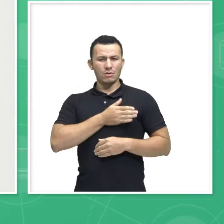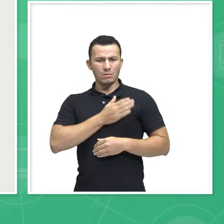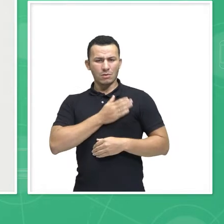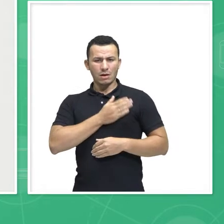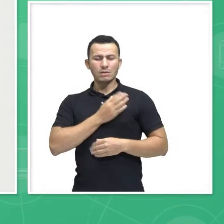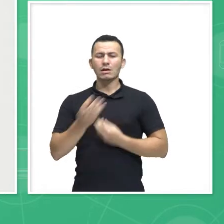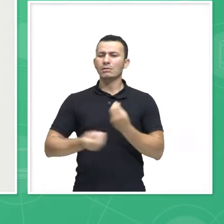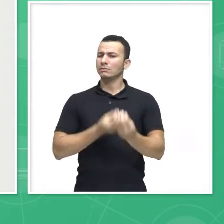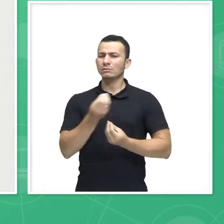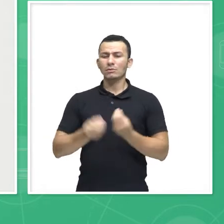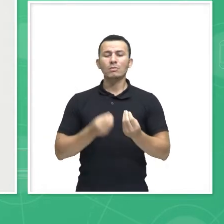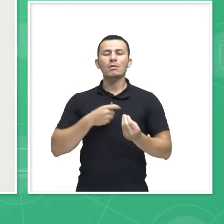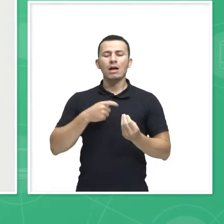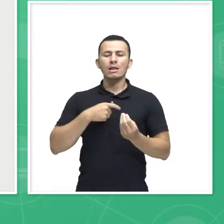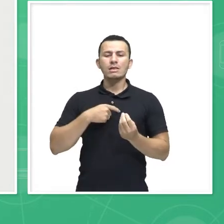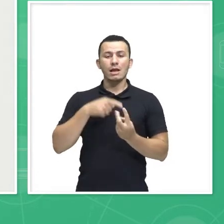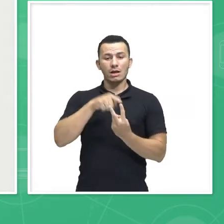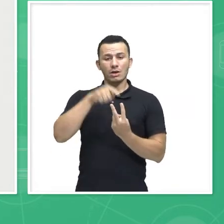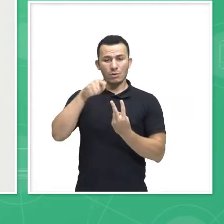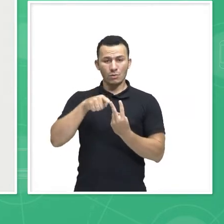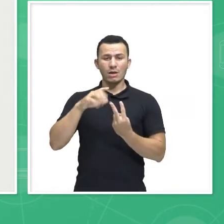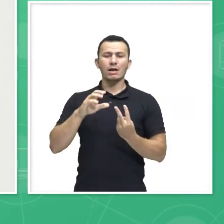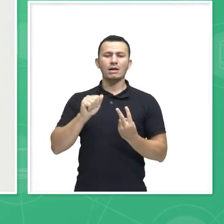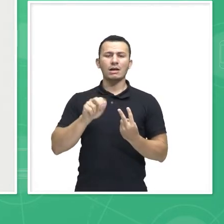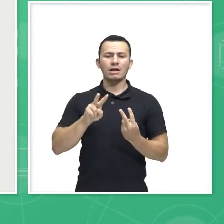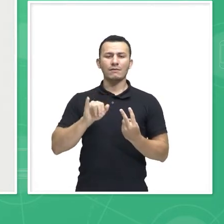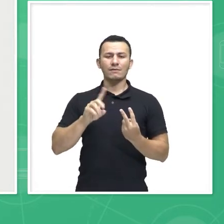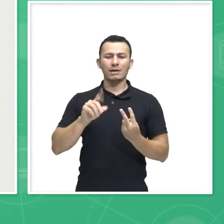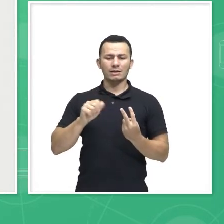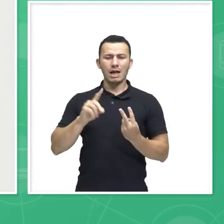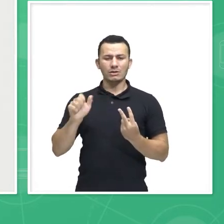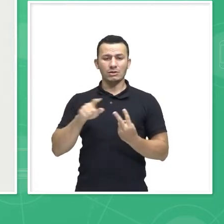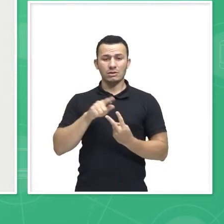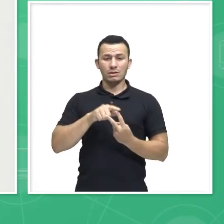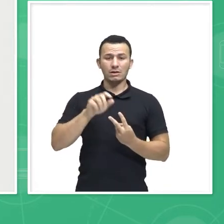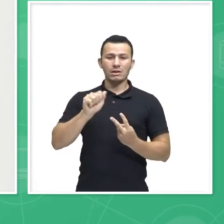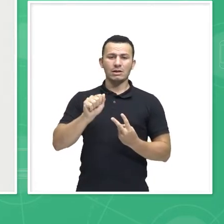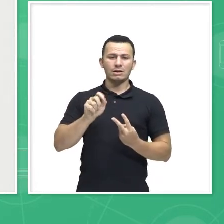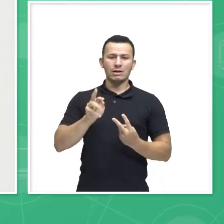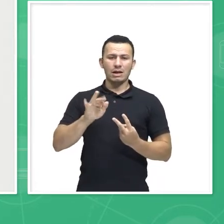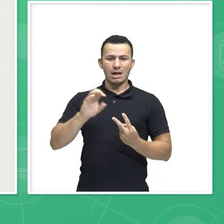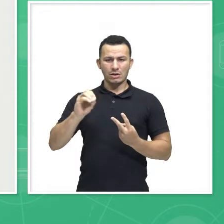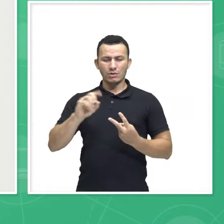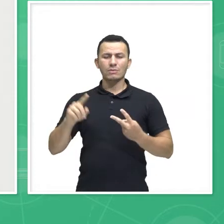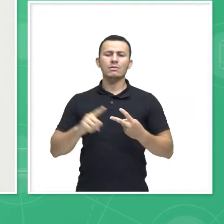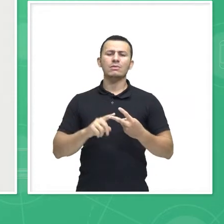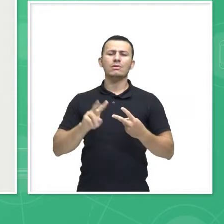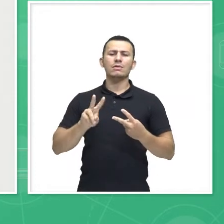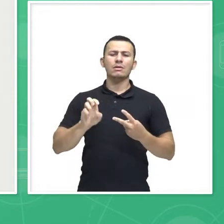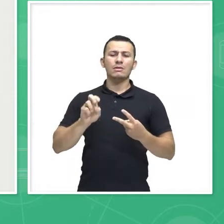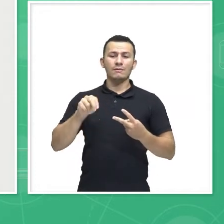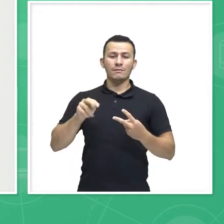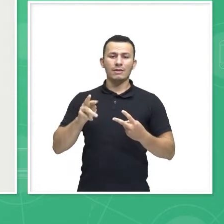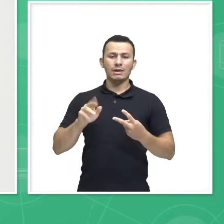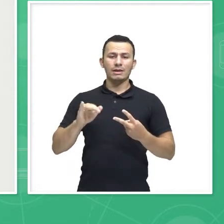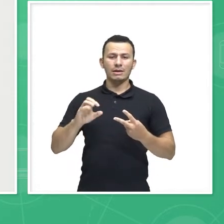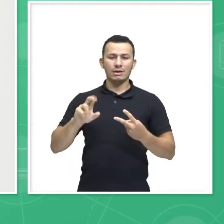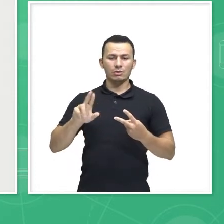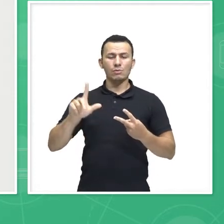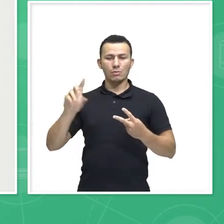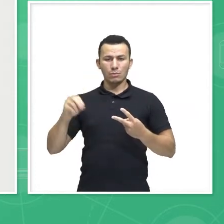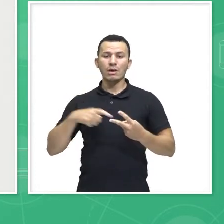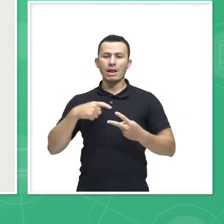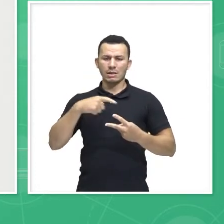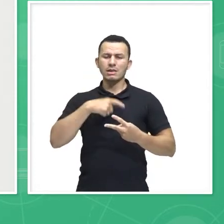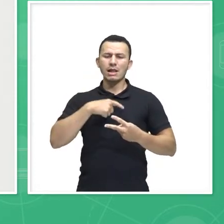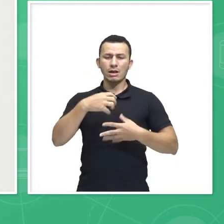peixes eles vão ser divididos ali em duas cavidades um átrio e um ventrículo eles possuem né alguns deles possuem a